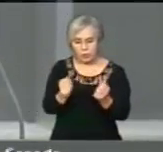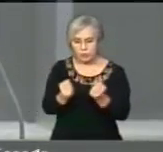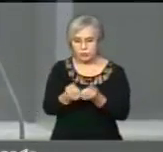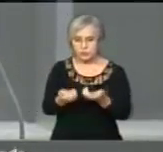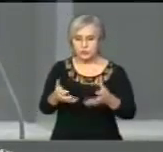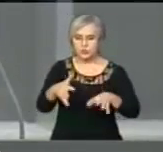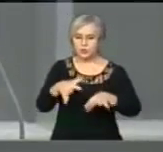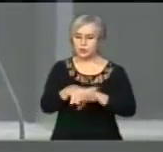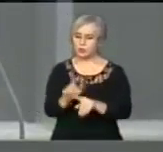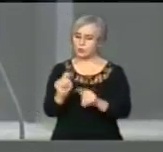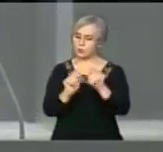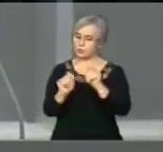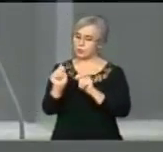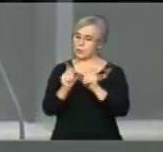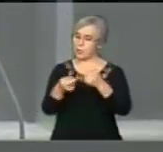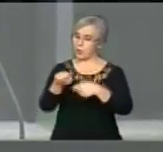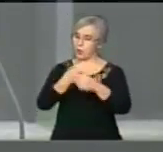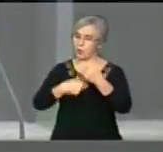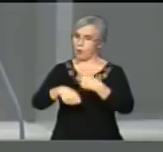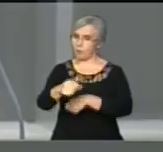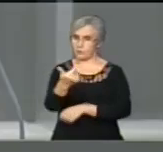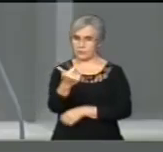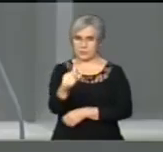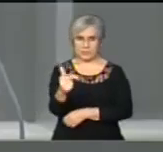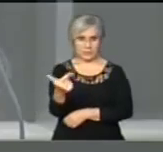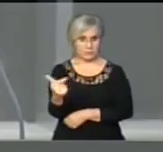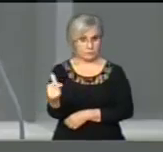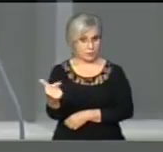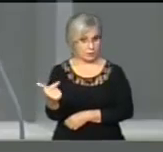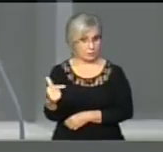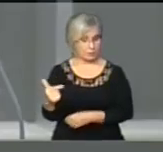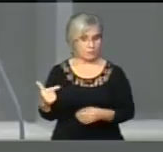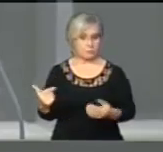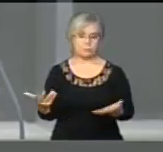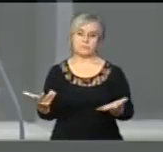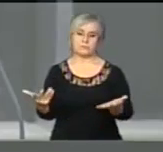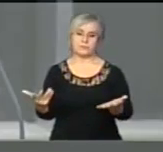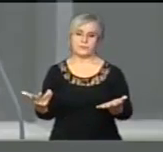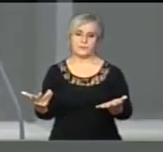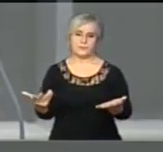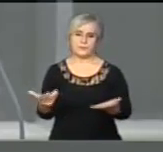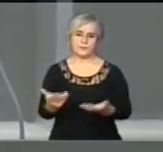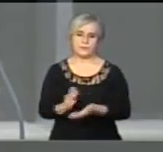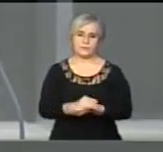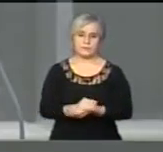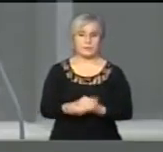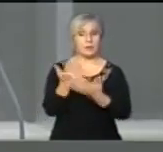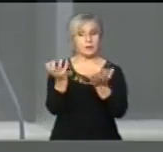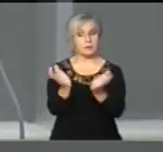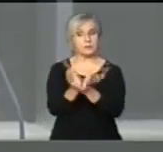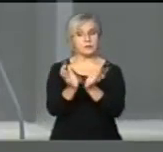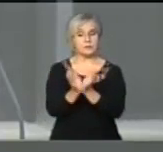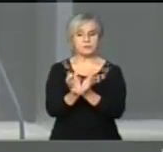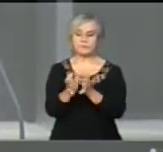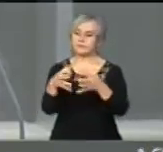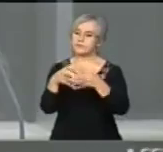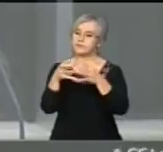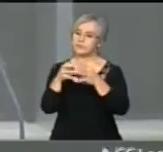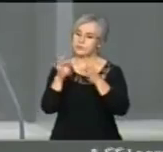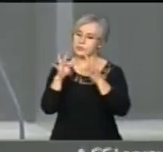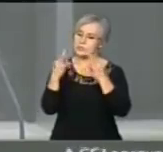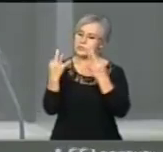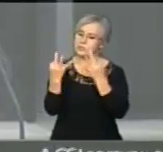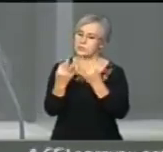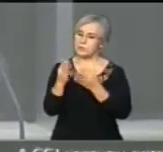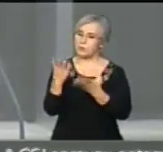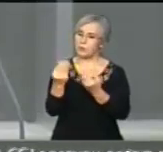dinâmica econômica poderia almejar no mercado. Então, essas culturas que vivem